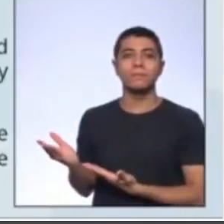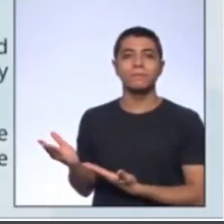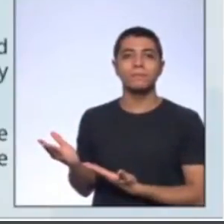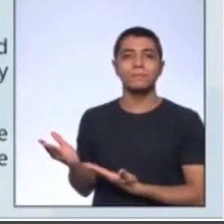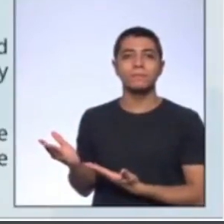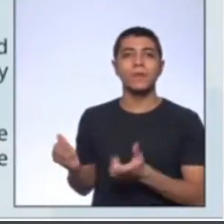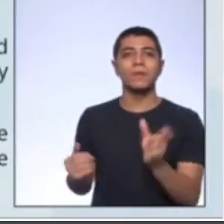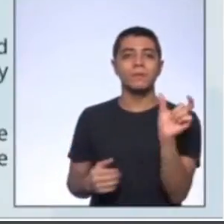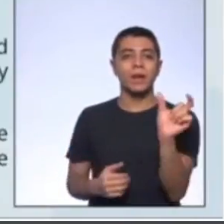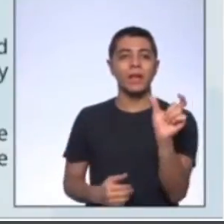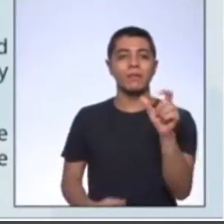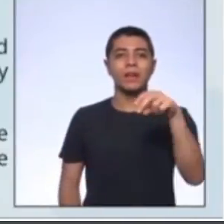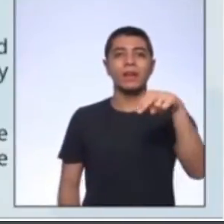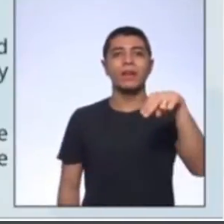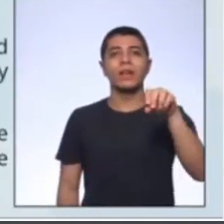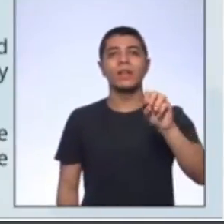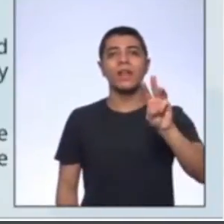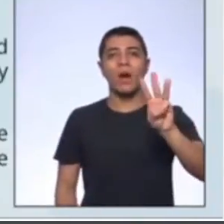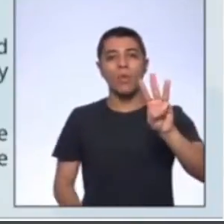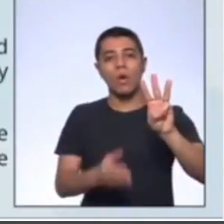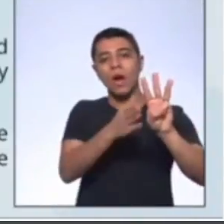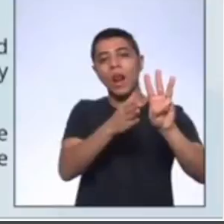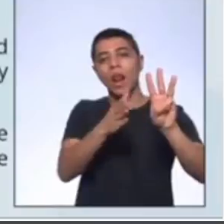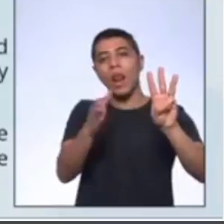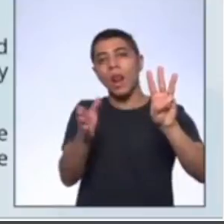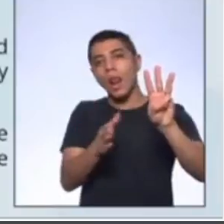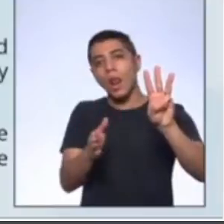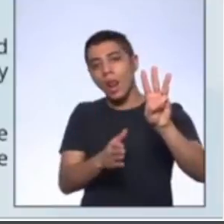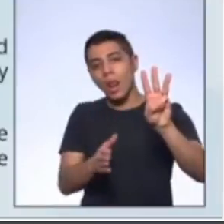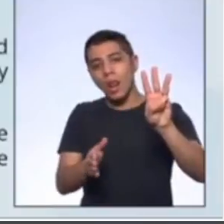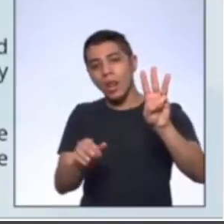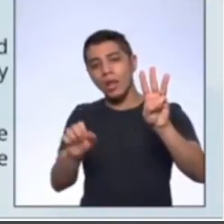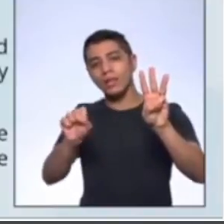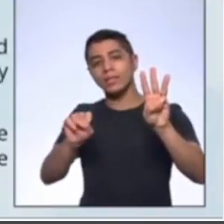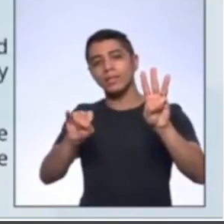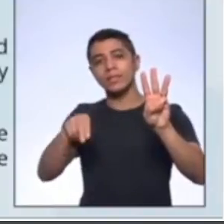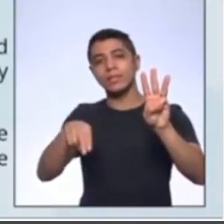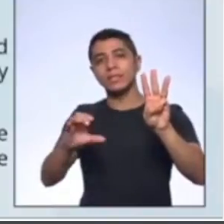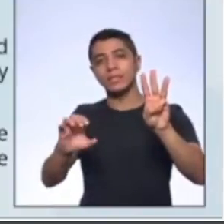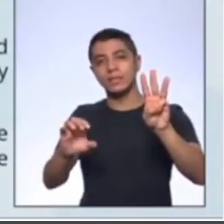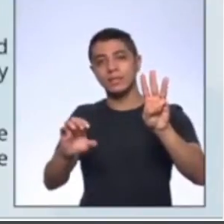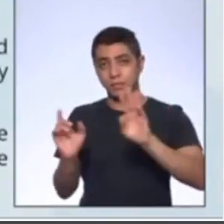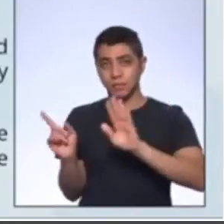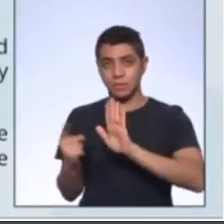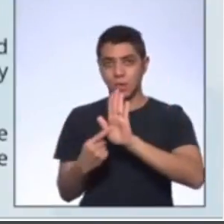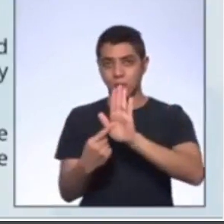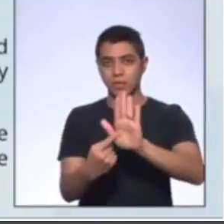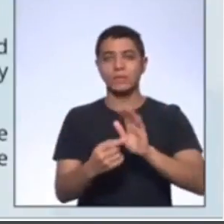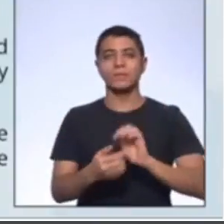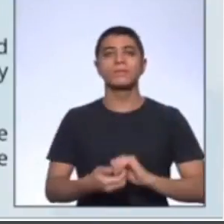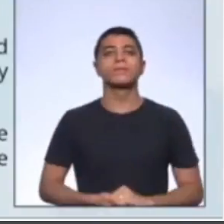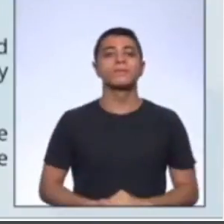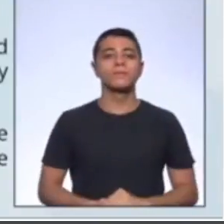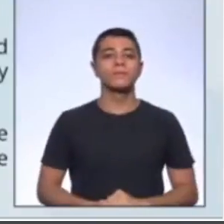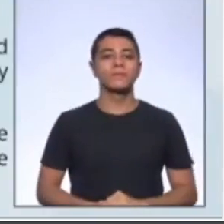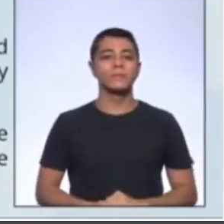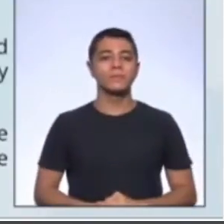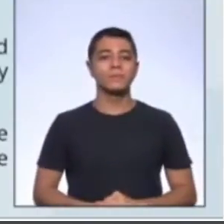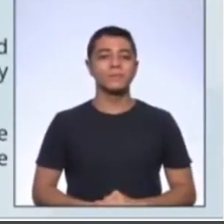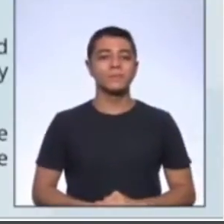wins world will i think darren has been demonstrated in this ain't ever since